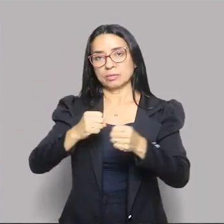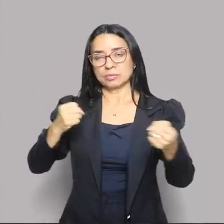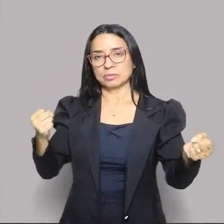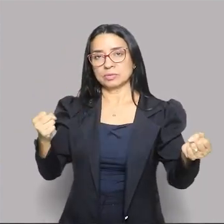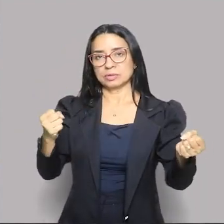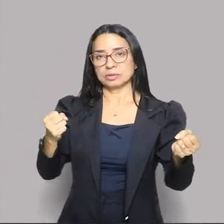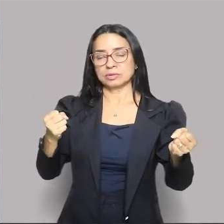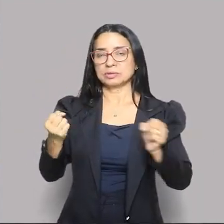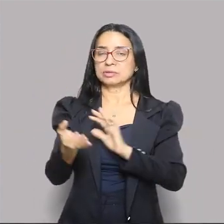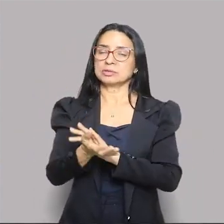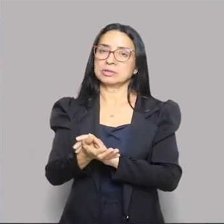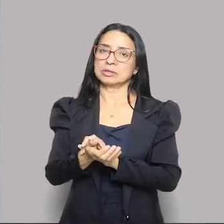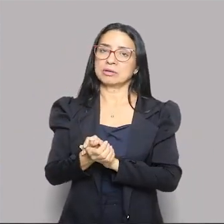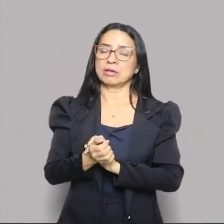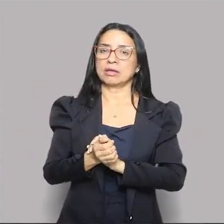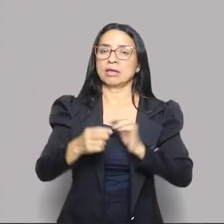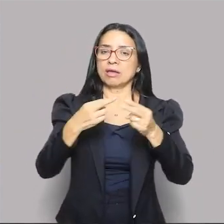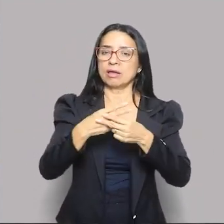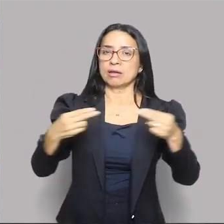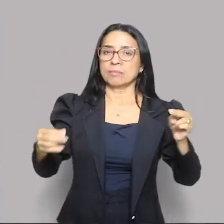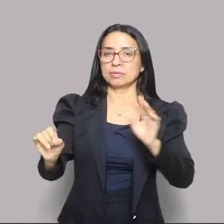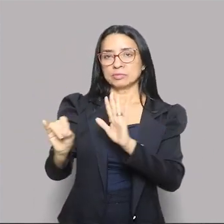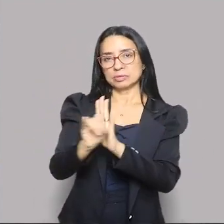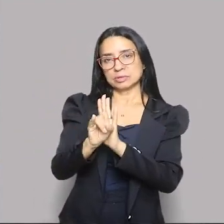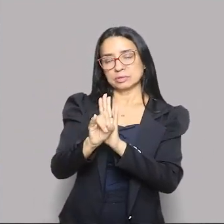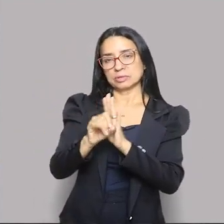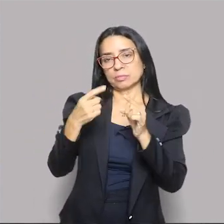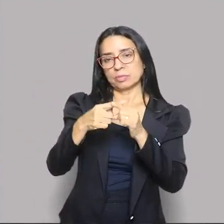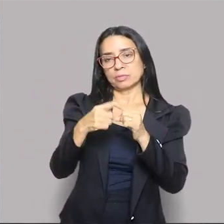de identidade, porque nós, como